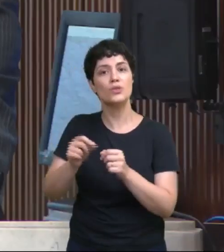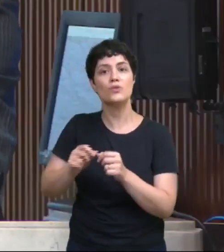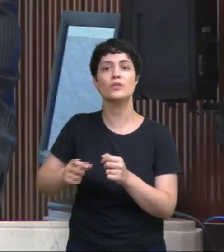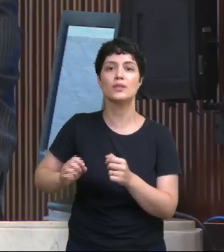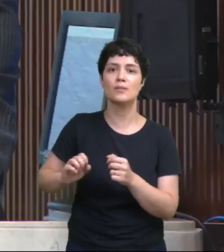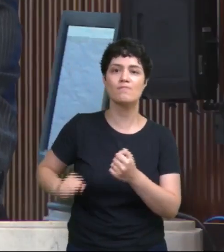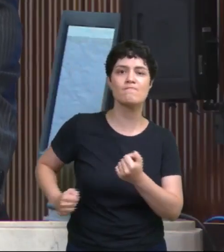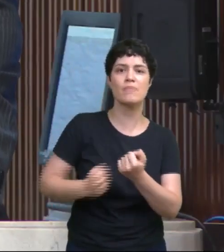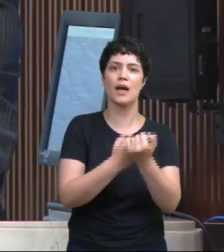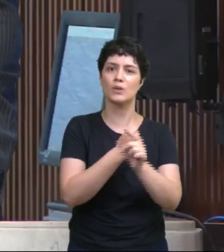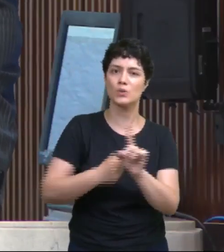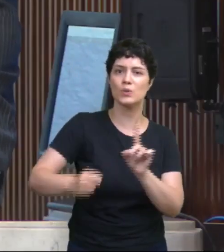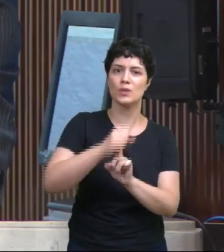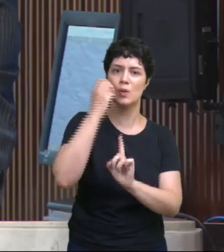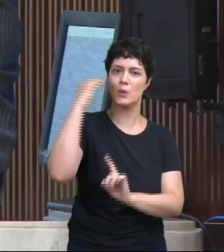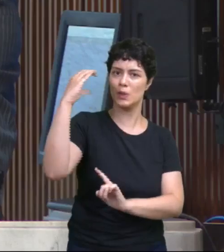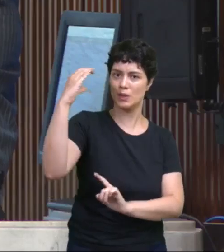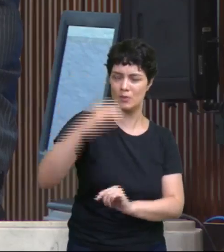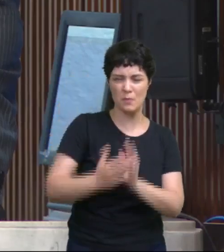Corte.